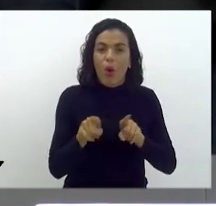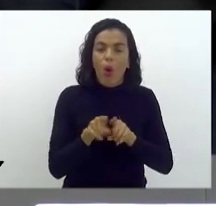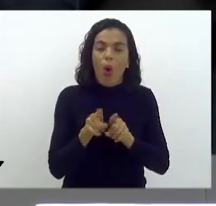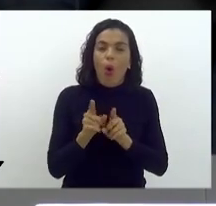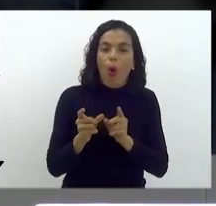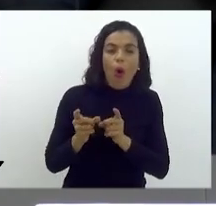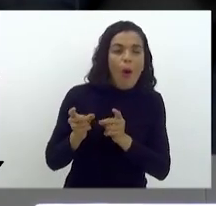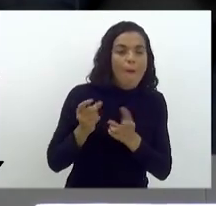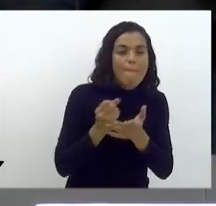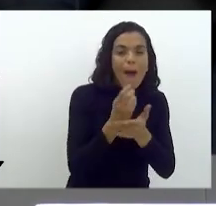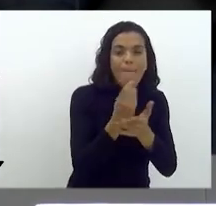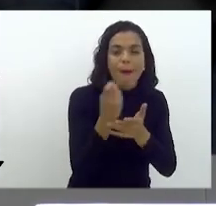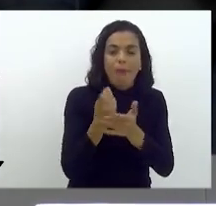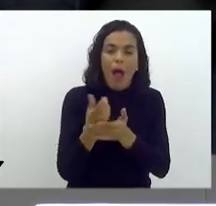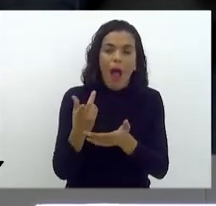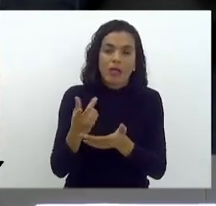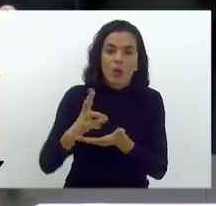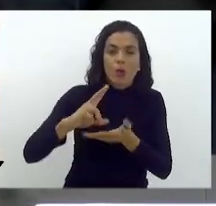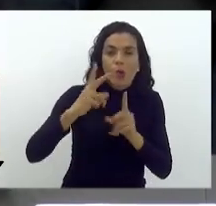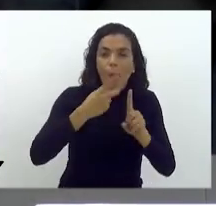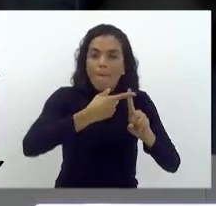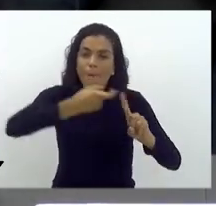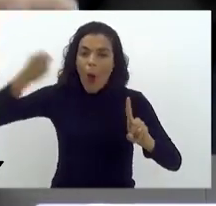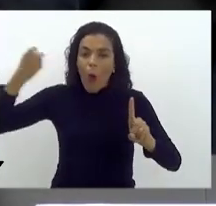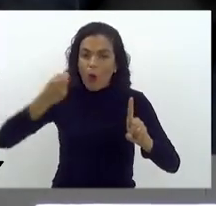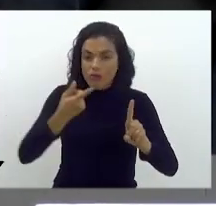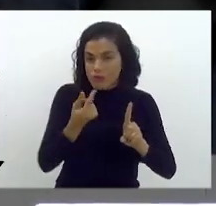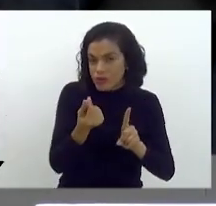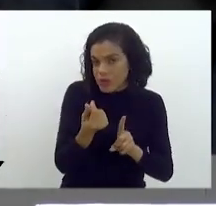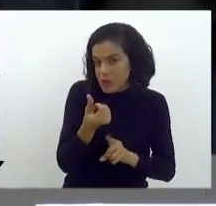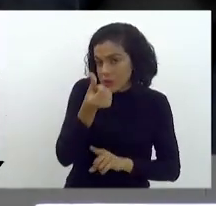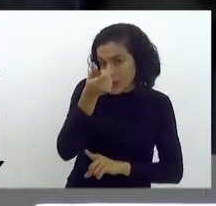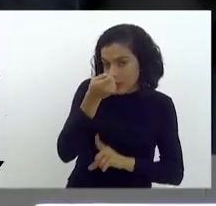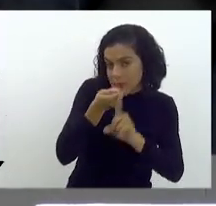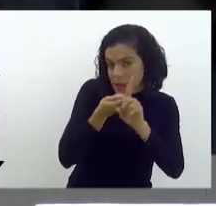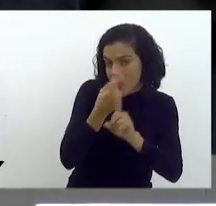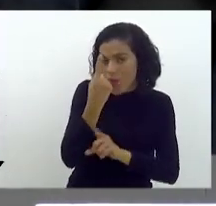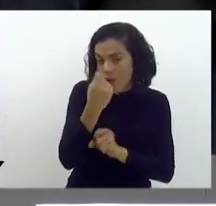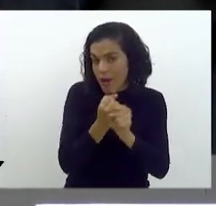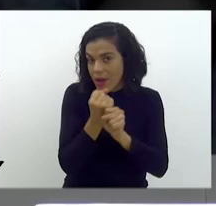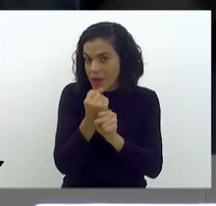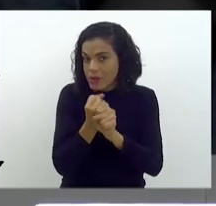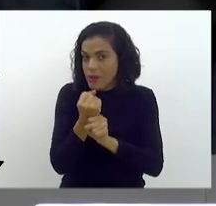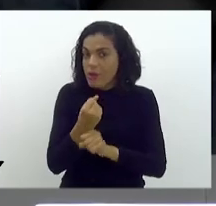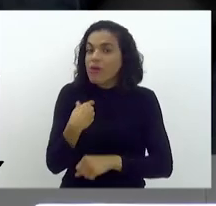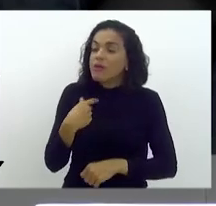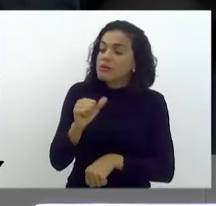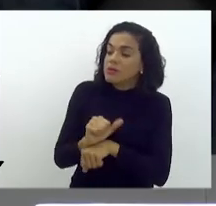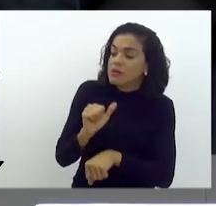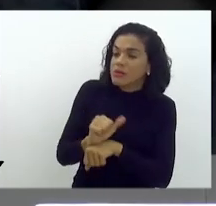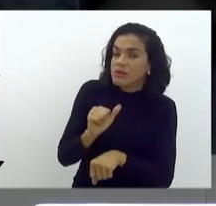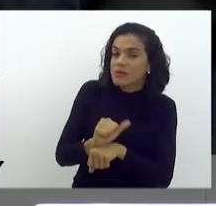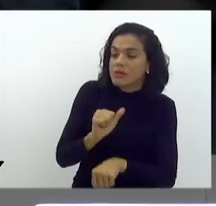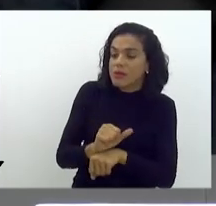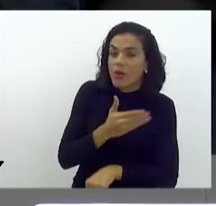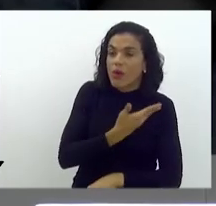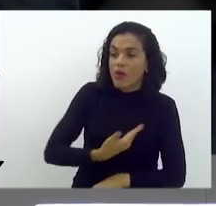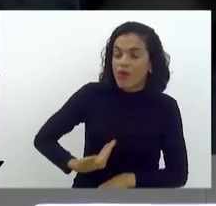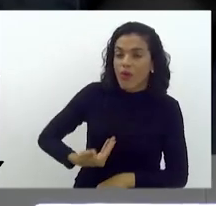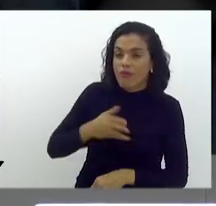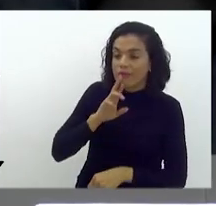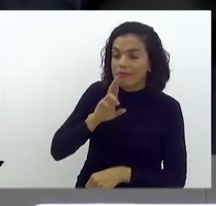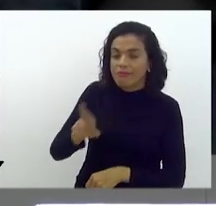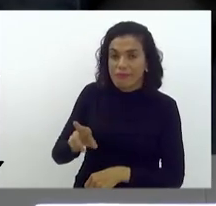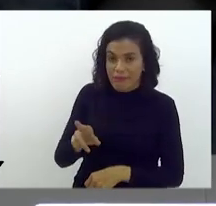vê em um período de tempo não muito grande tipo seis meses um ano a resposta do Estado isso é não